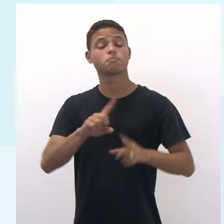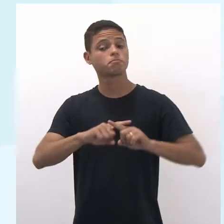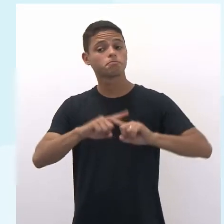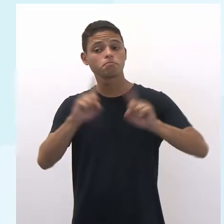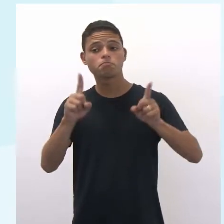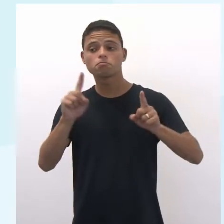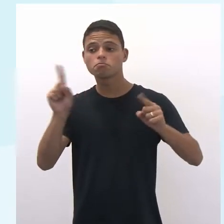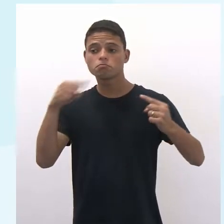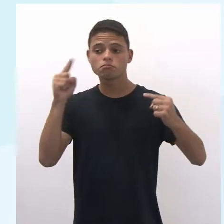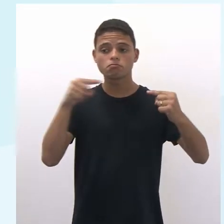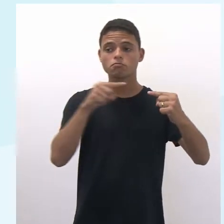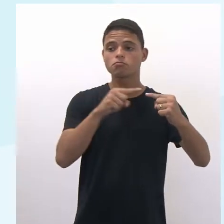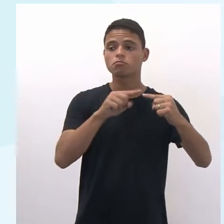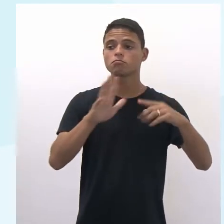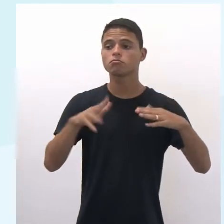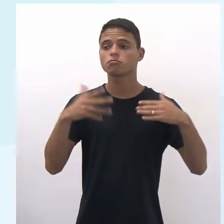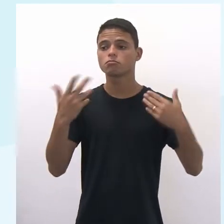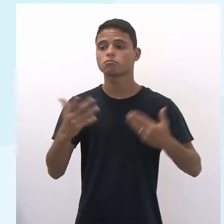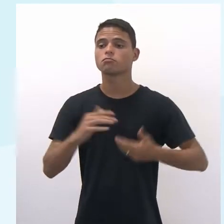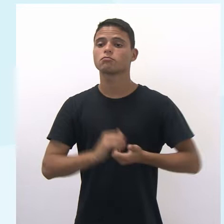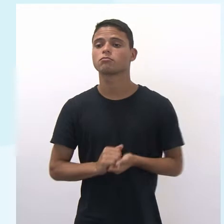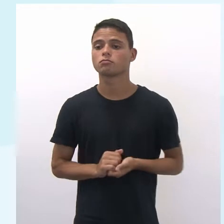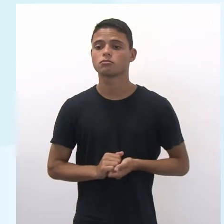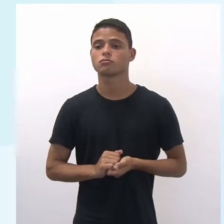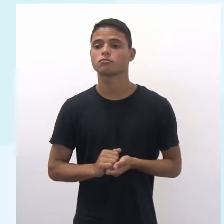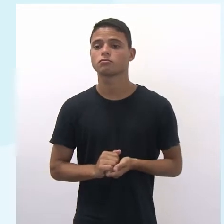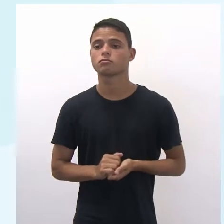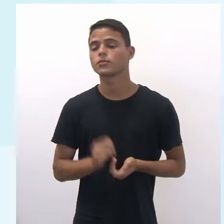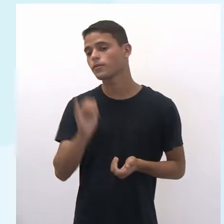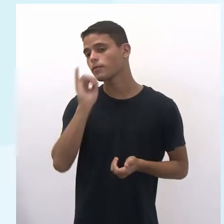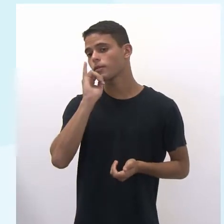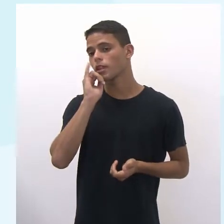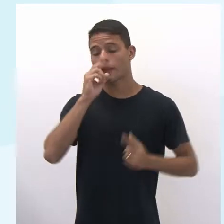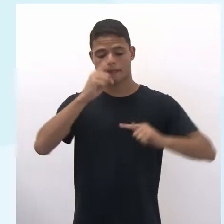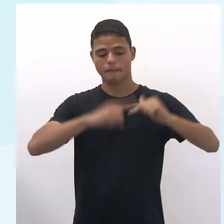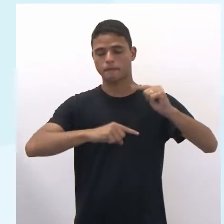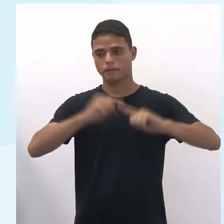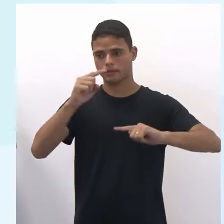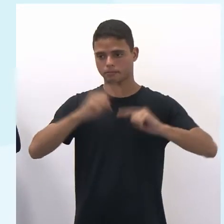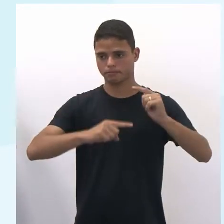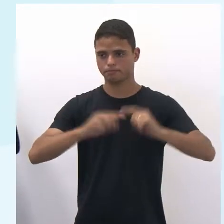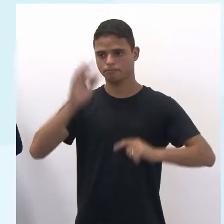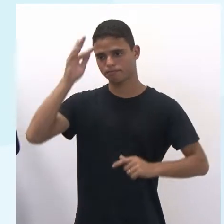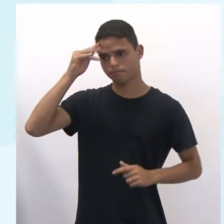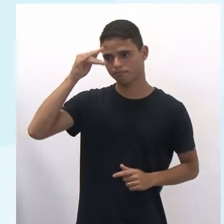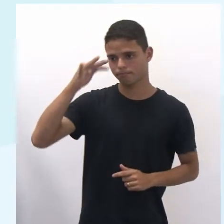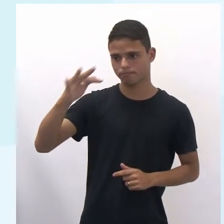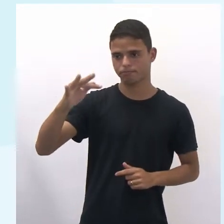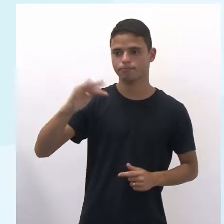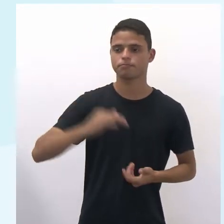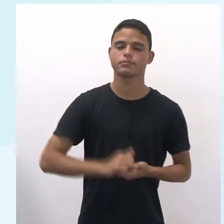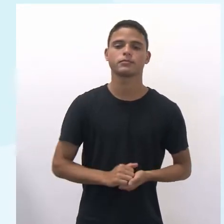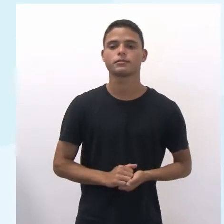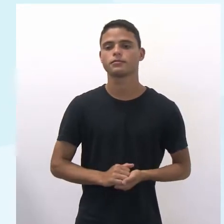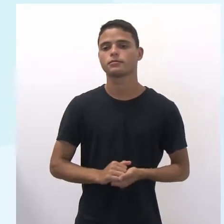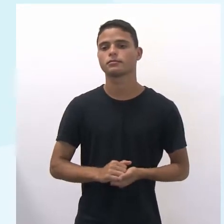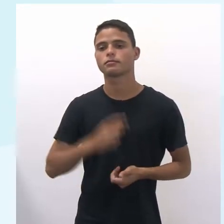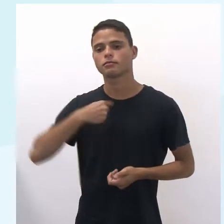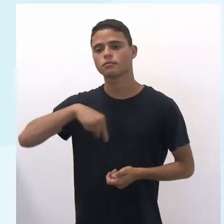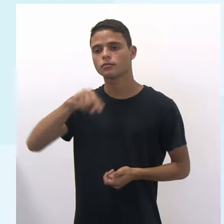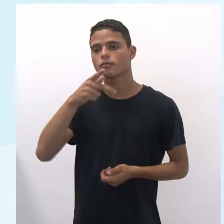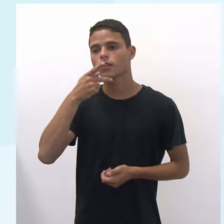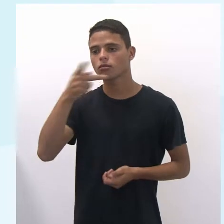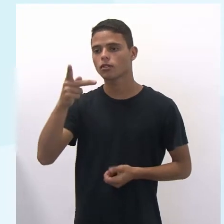os objetivos? Né? Eu vou dar um exemplo aí do material de filosofia. Quando a gente fala de